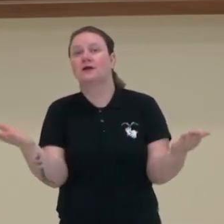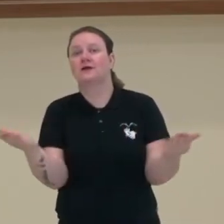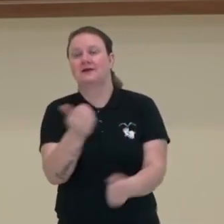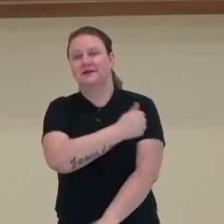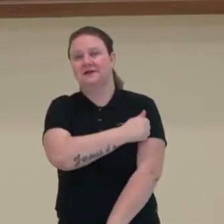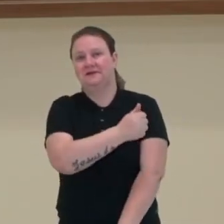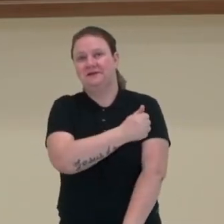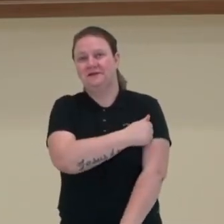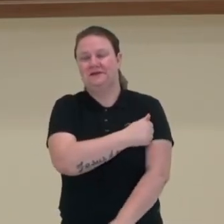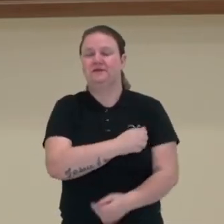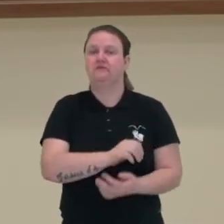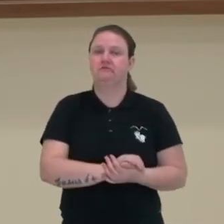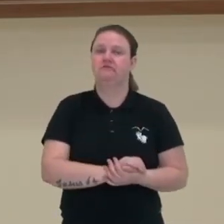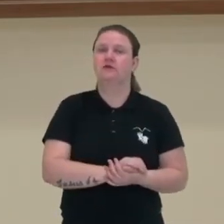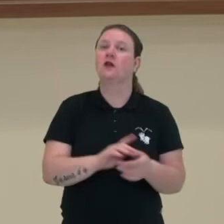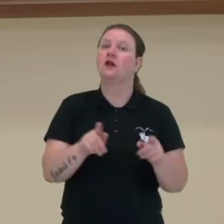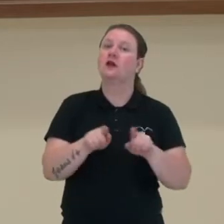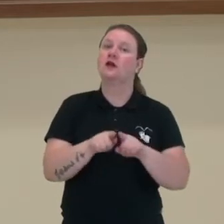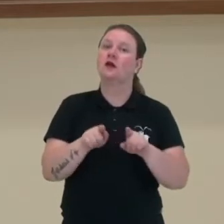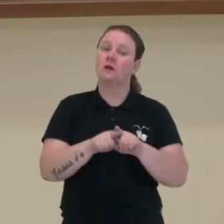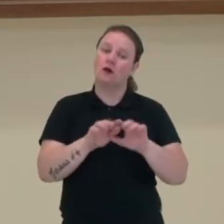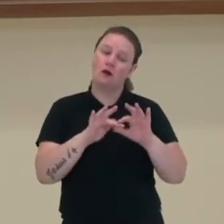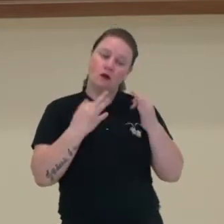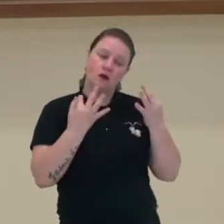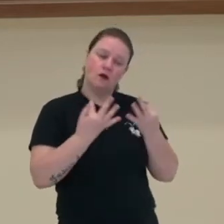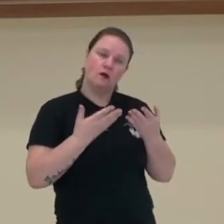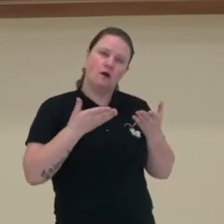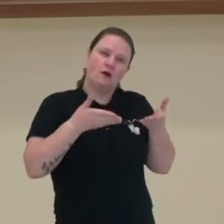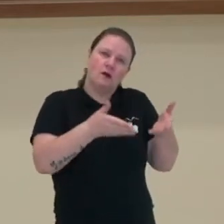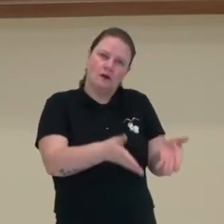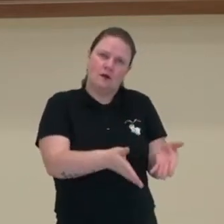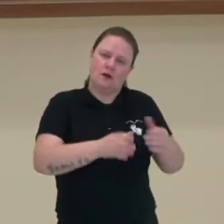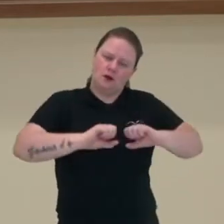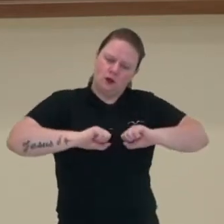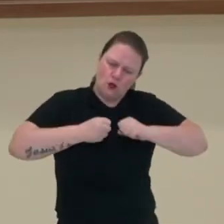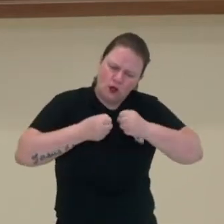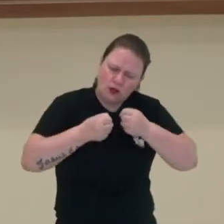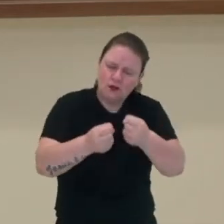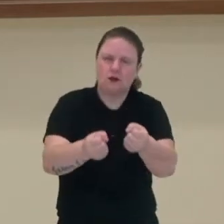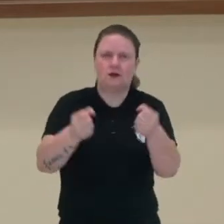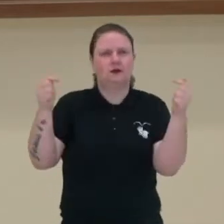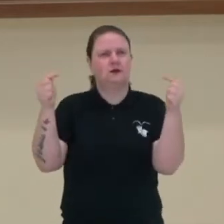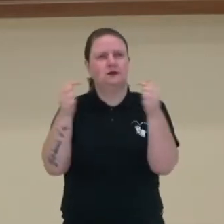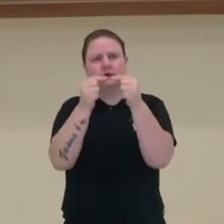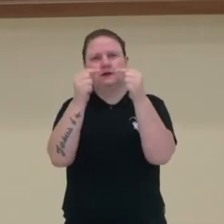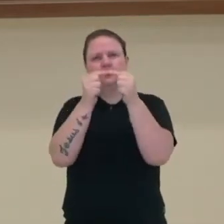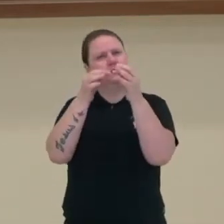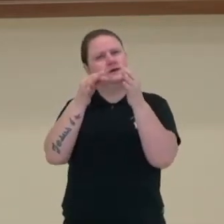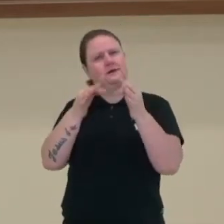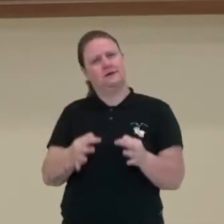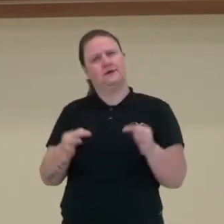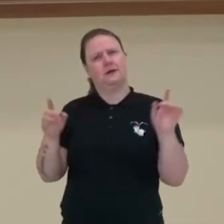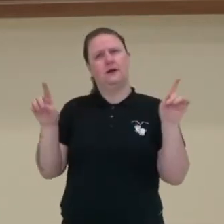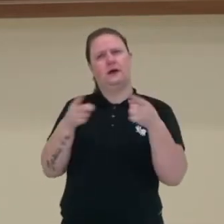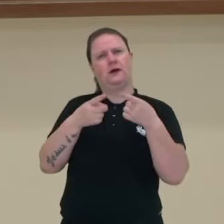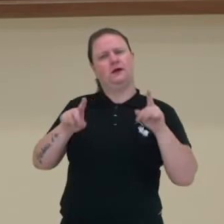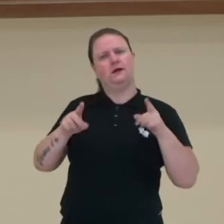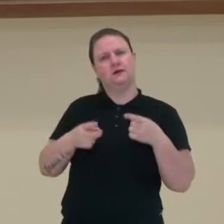alunos, e também para entregar o melhor para minha família. E esse esforço, de acordo com a música, é um esforço